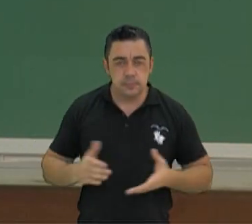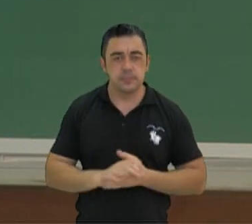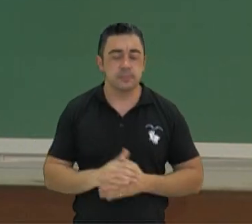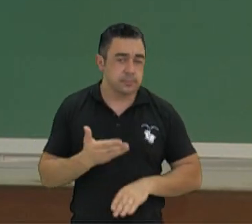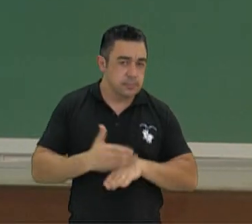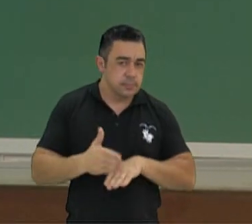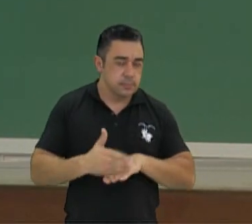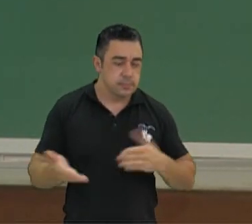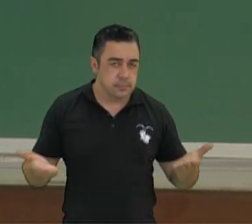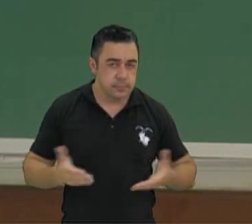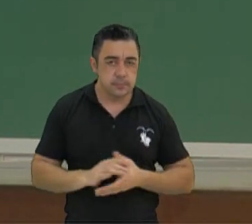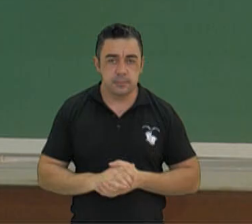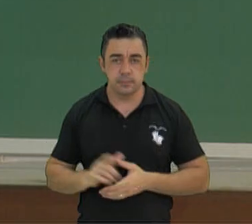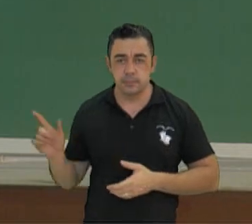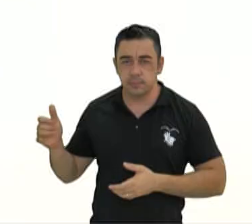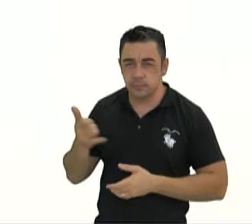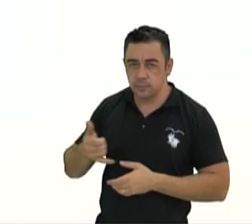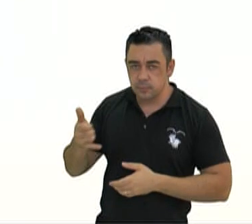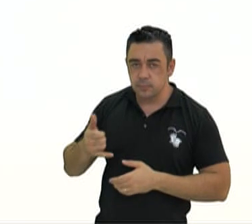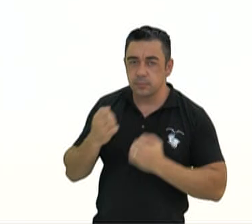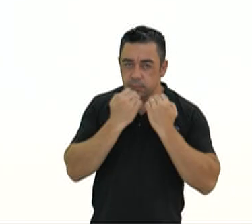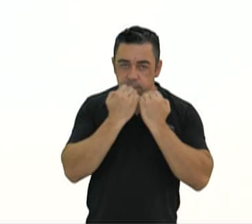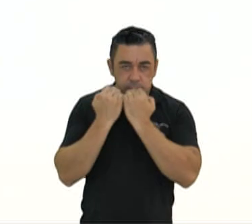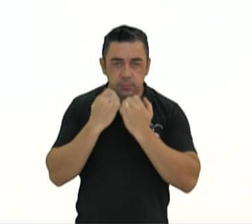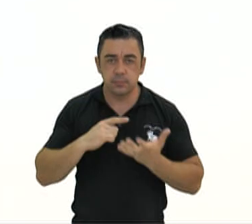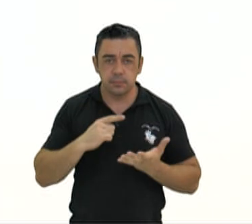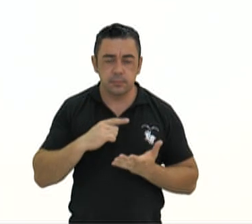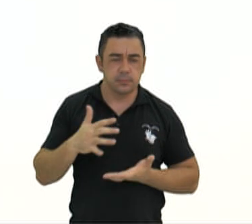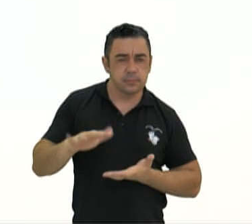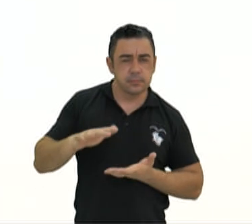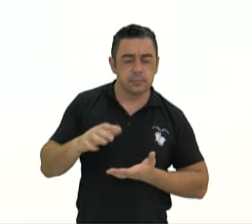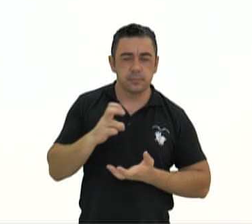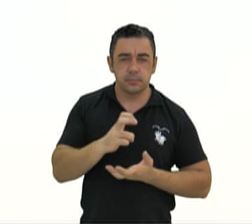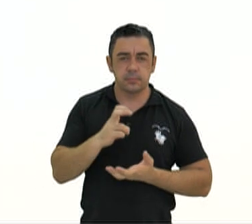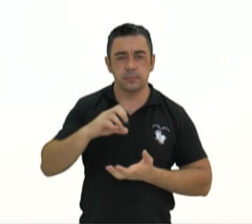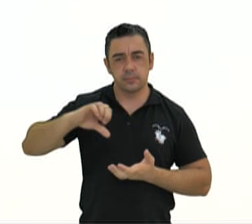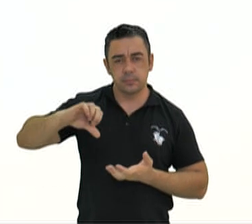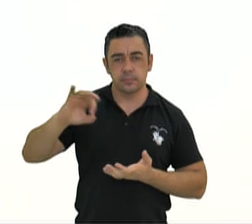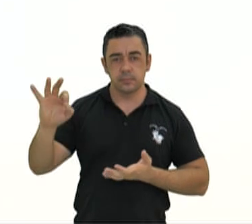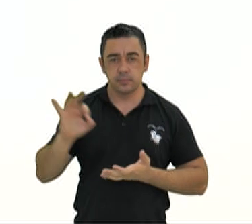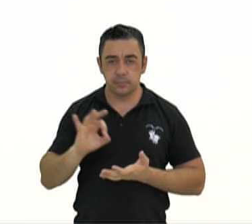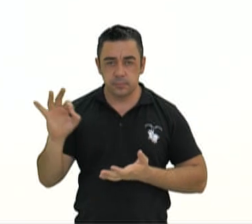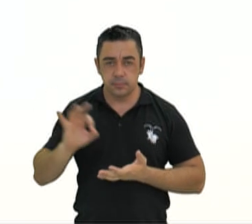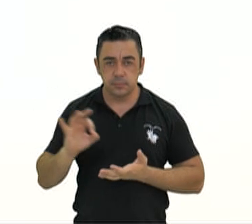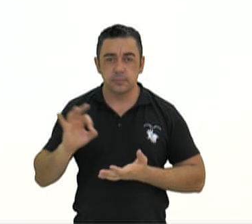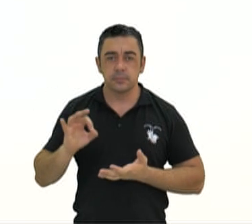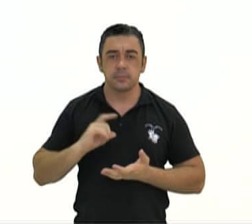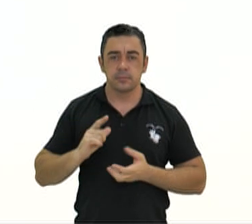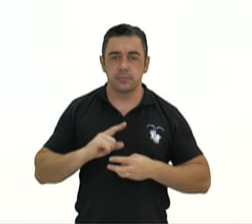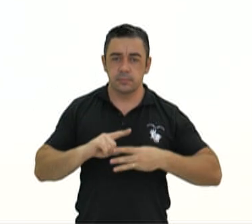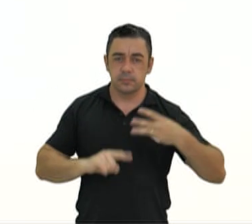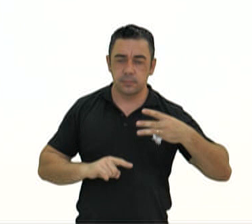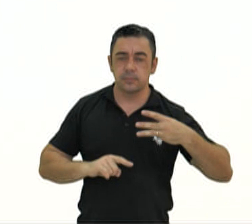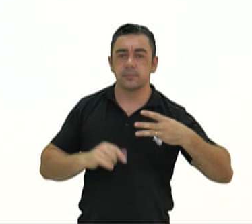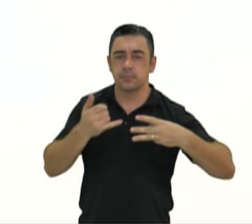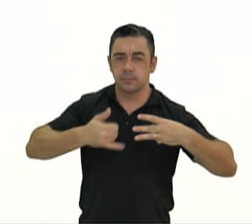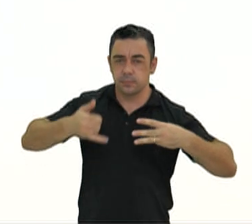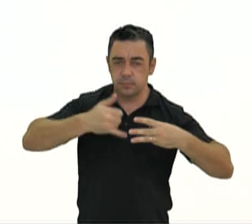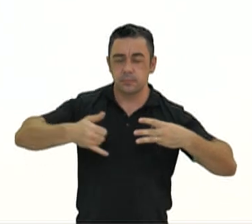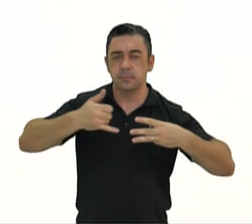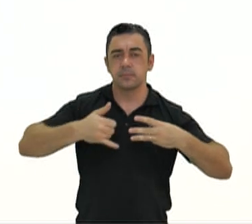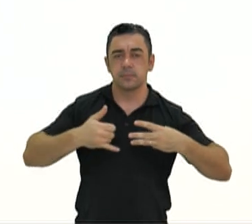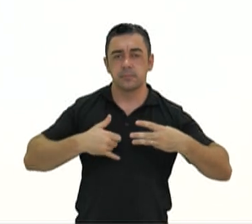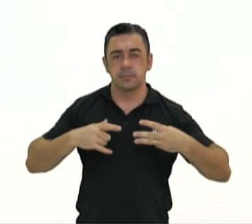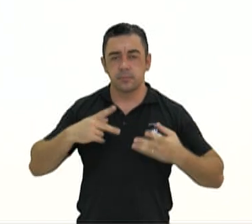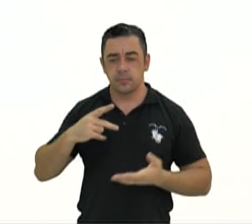de praticar. O óleo de milho contém aproximadamente 59% de triglicerídeos